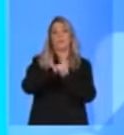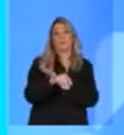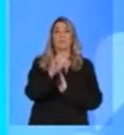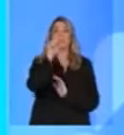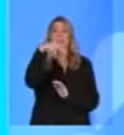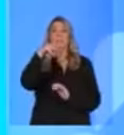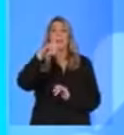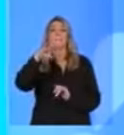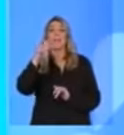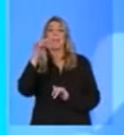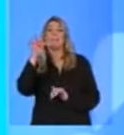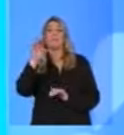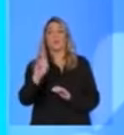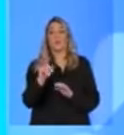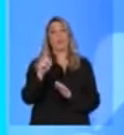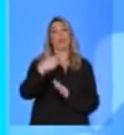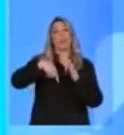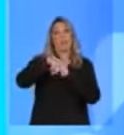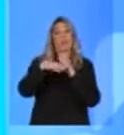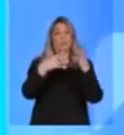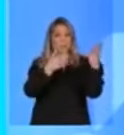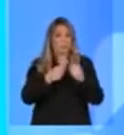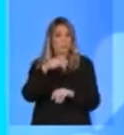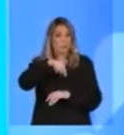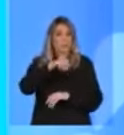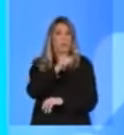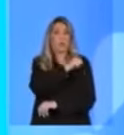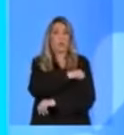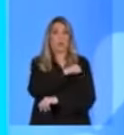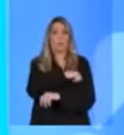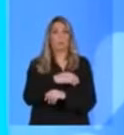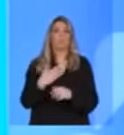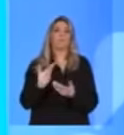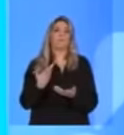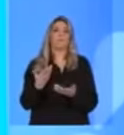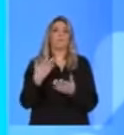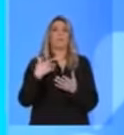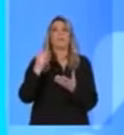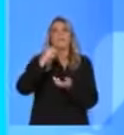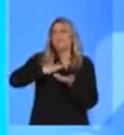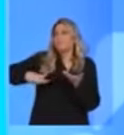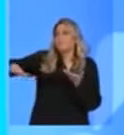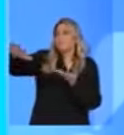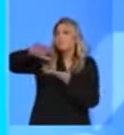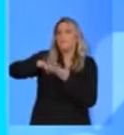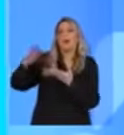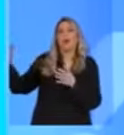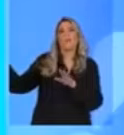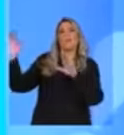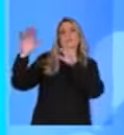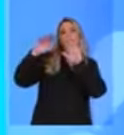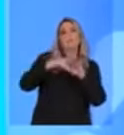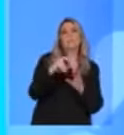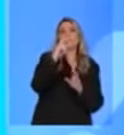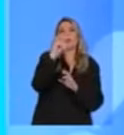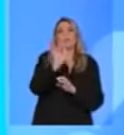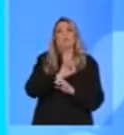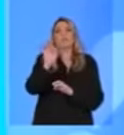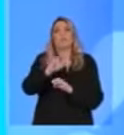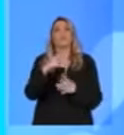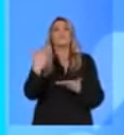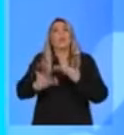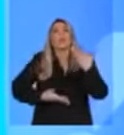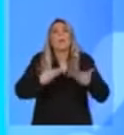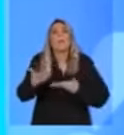saneamento nós Recebemos a cidade em 2008 metade do território Zon oeste 5% de tratamento de esgoto